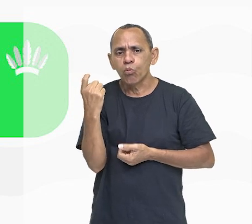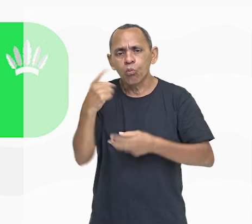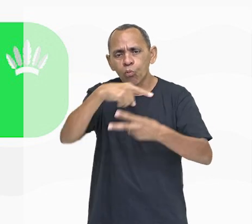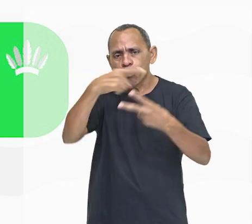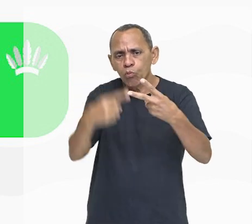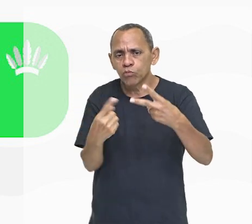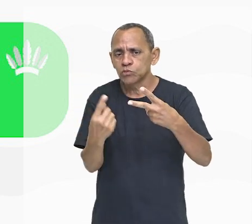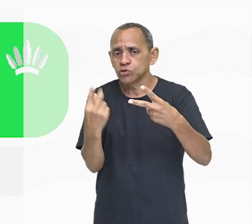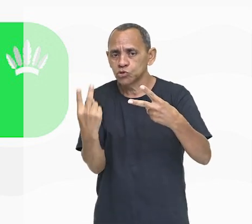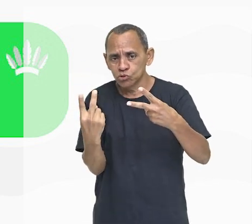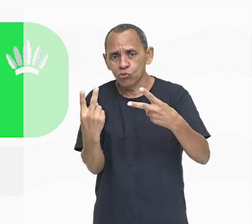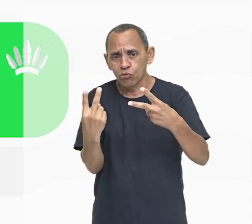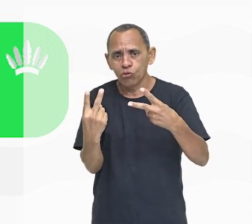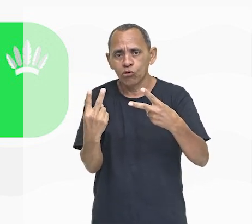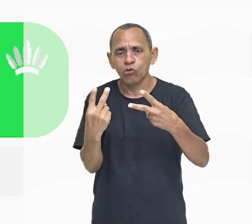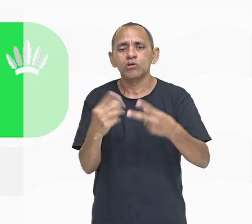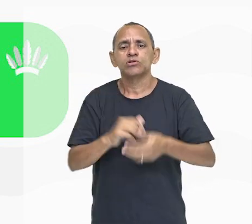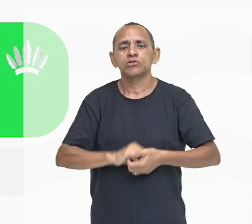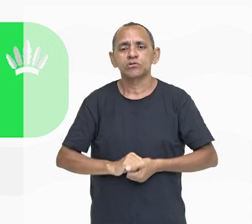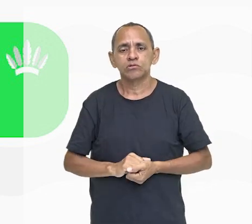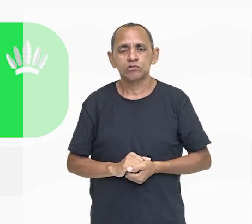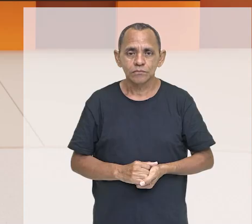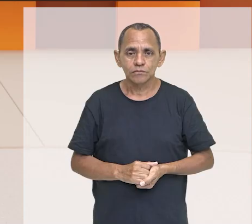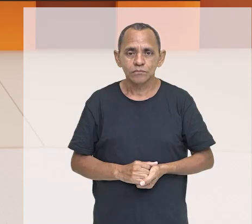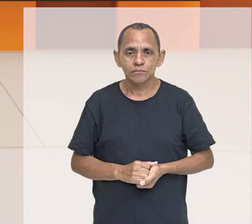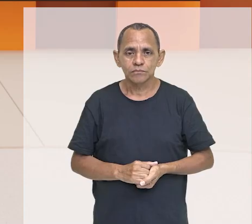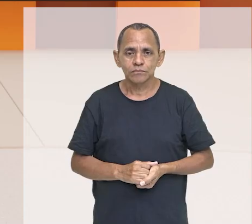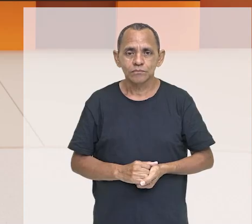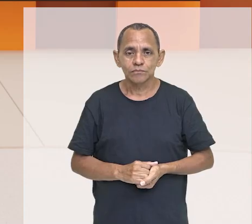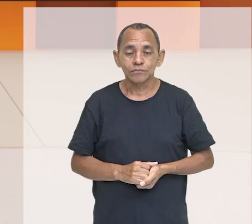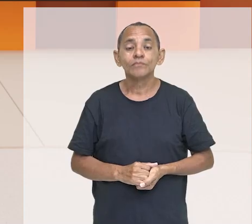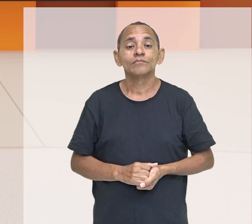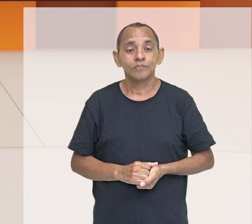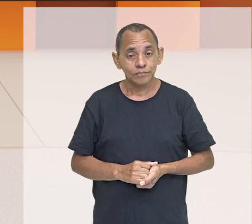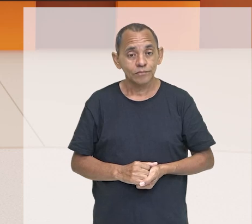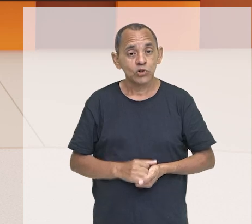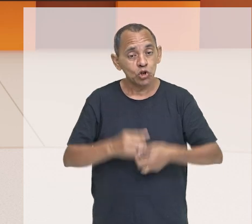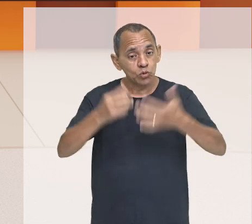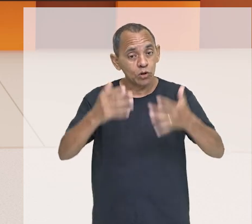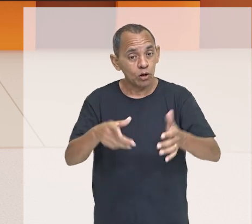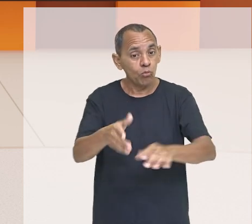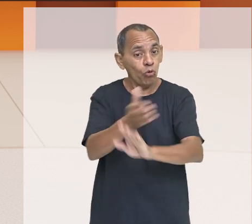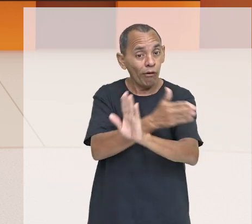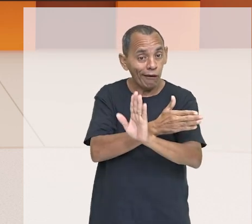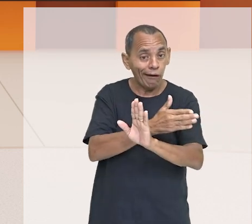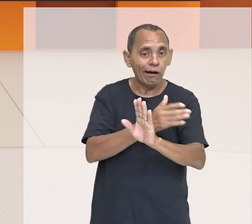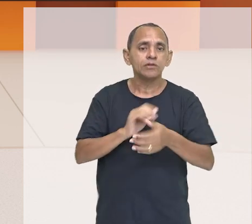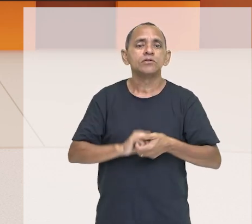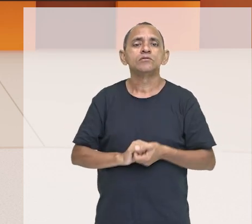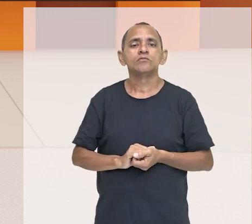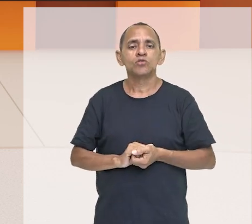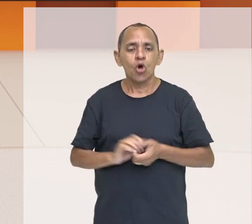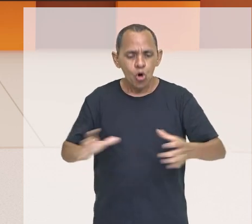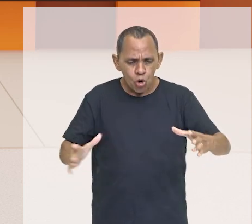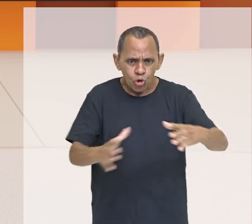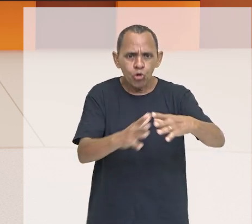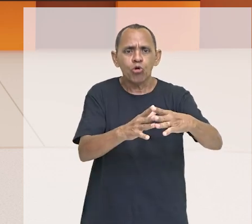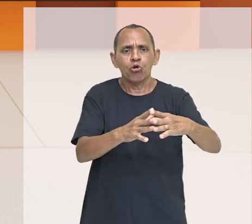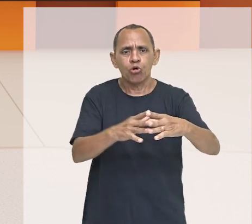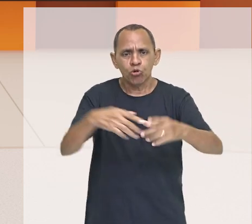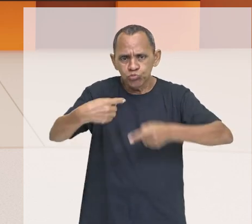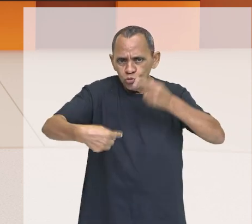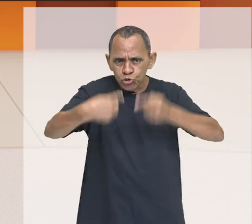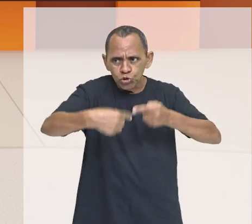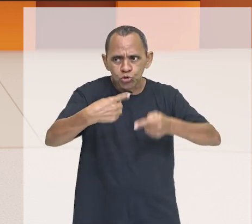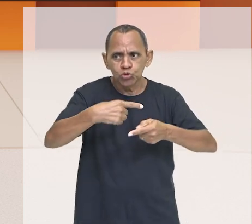monopartidários, bipartidários ou multipartidários. Como nós falamos, os partidos políticos têm as suas tipologias,